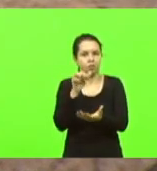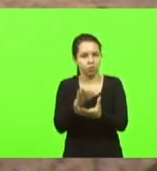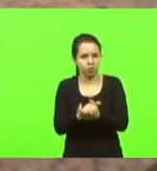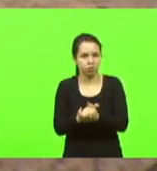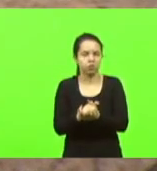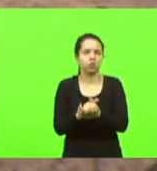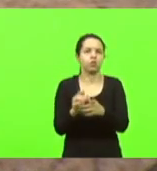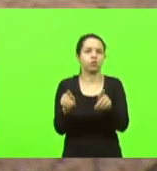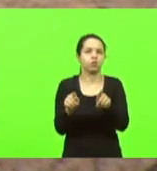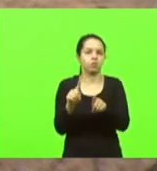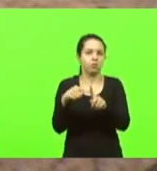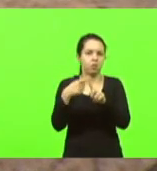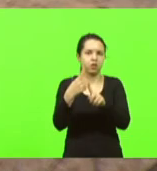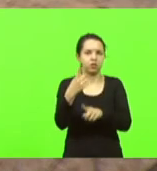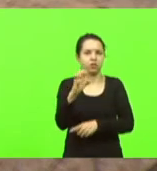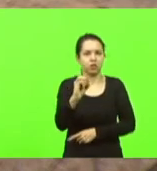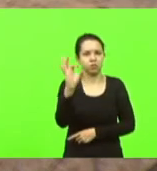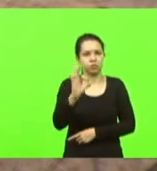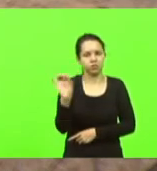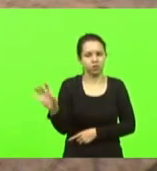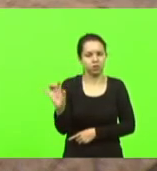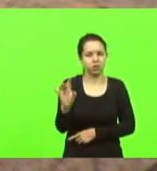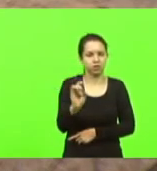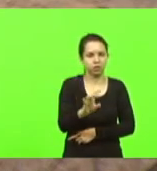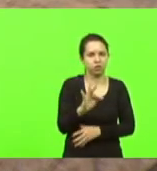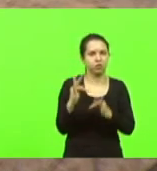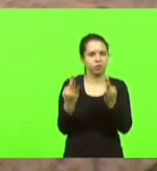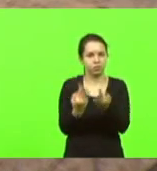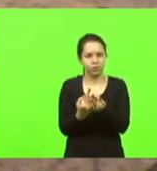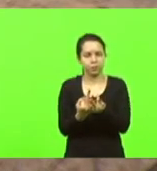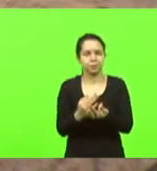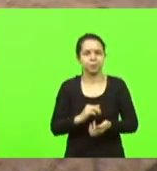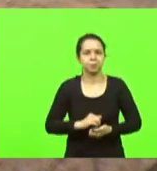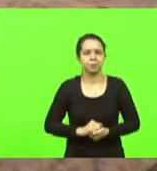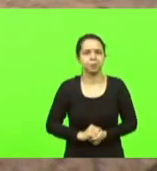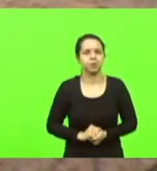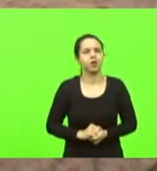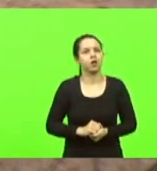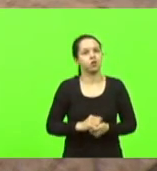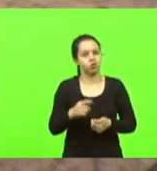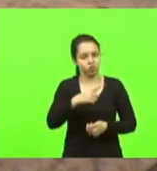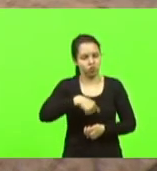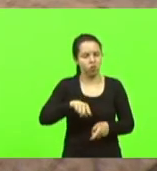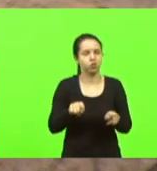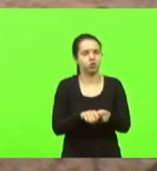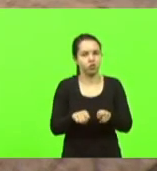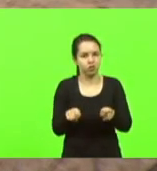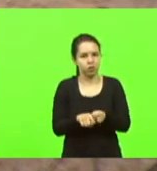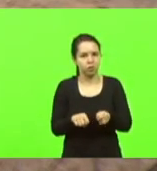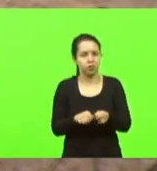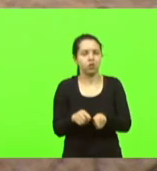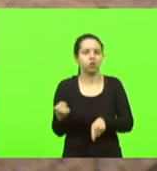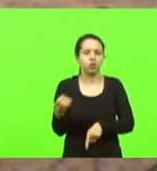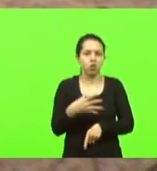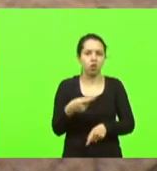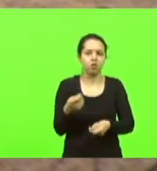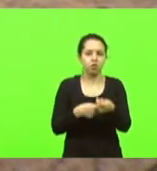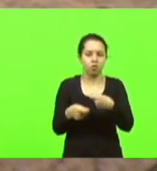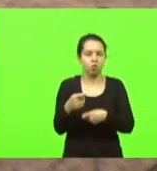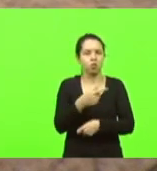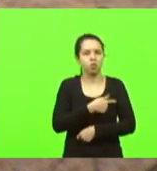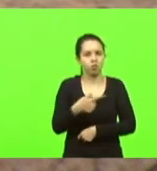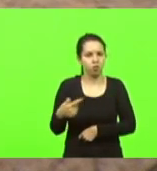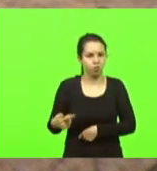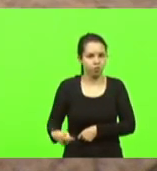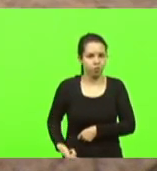dependente e nós aqui fizemos uma inovação também acatando e negociando com o governo isso esses